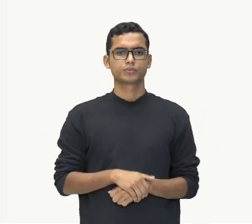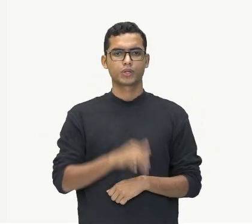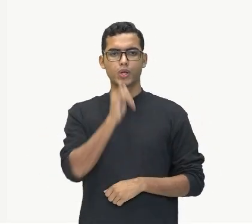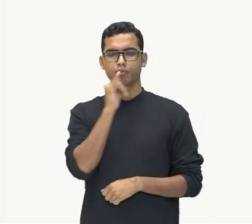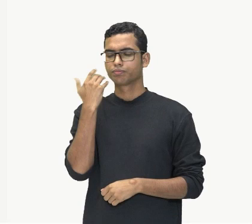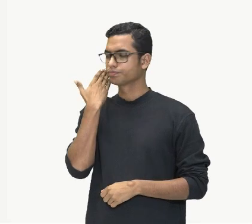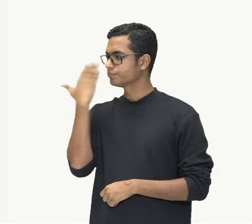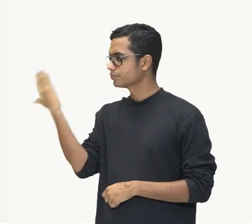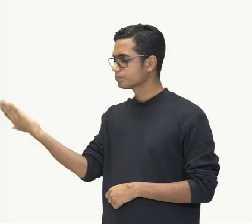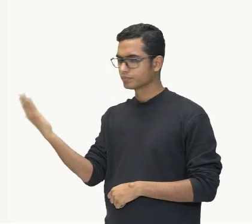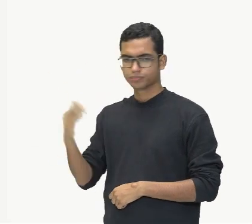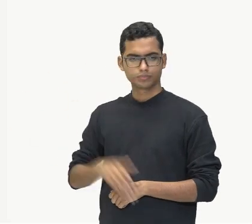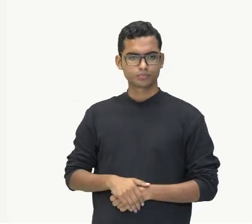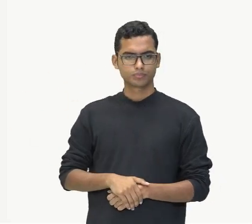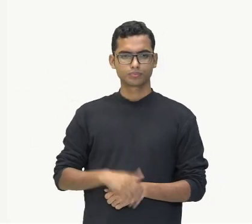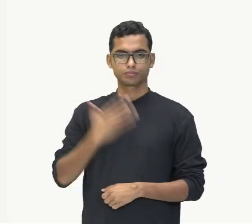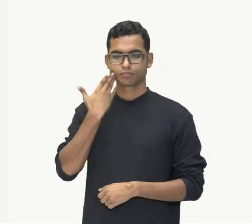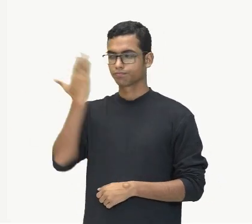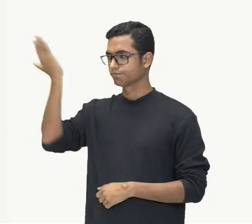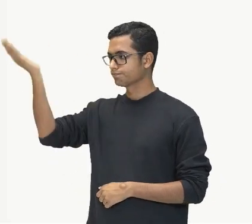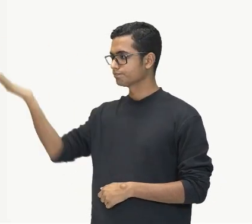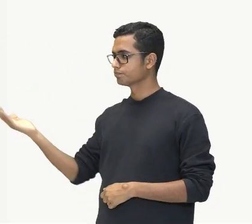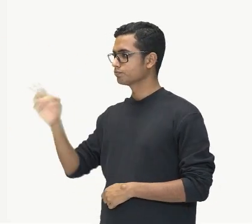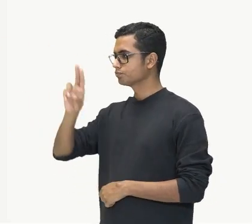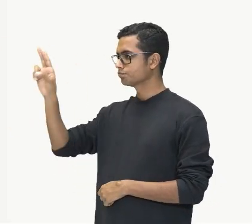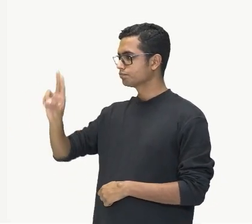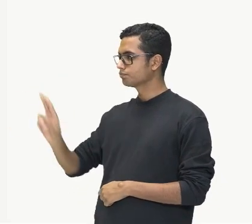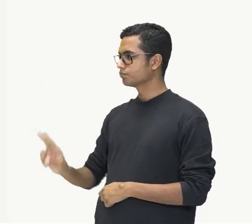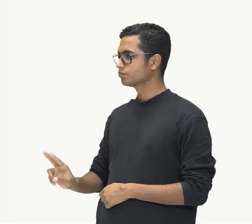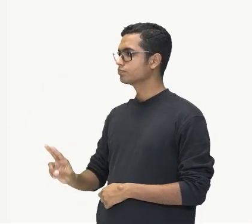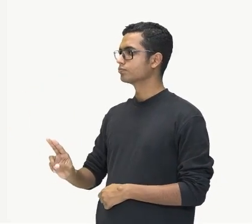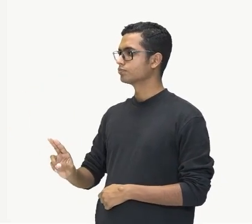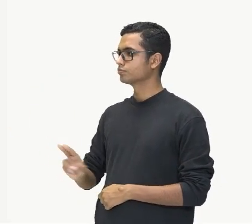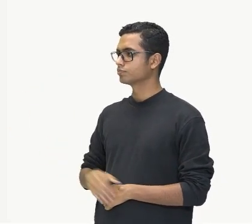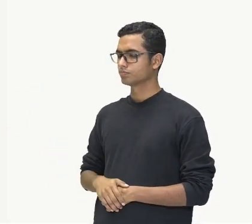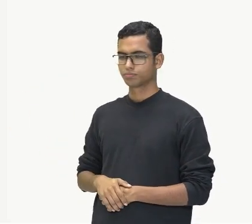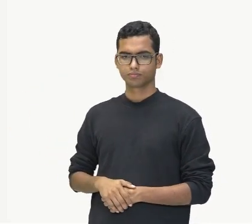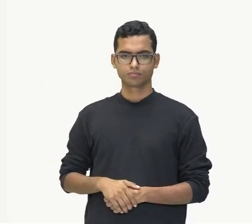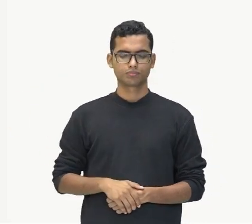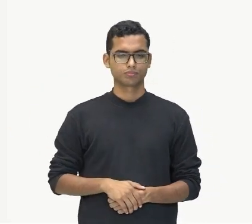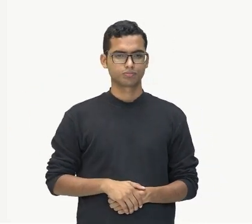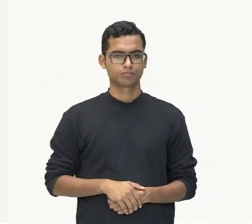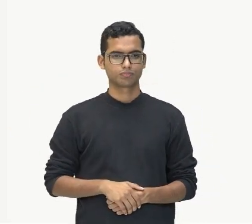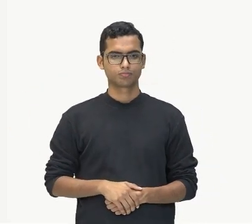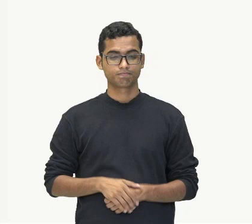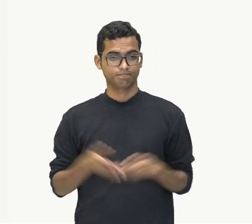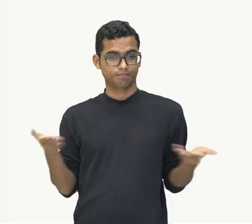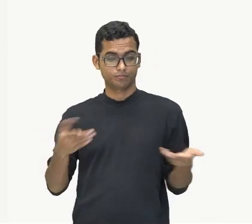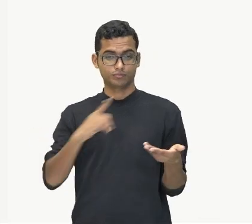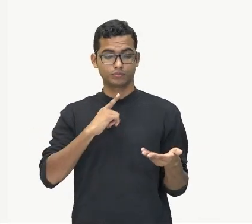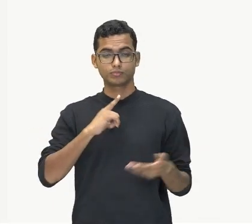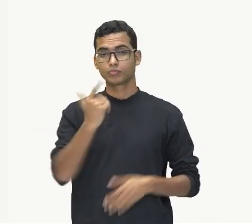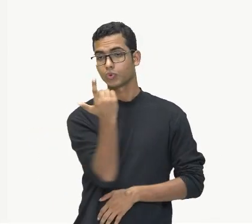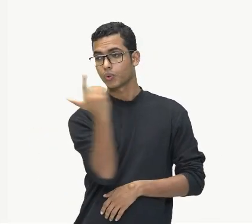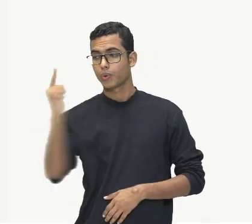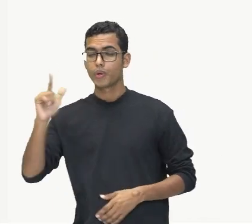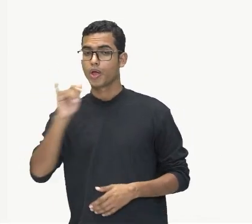alumínio, hidróxido de prata, hidróxido de sódio. Agora,